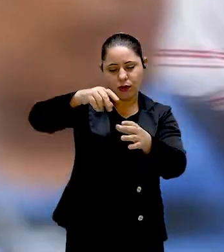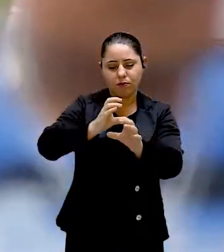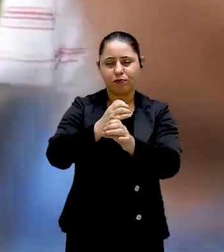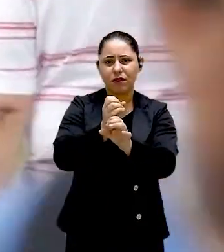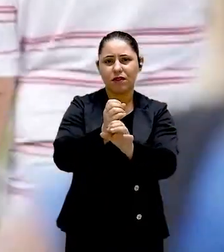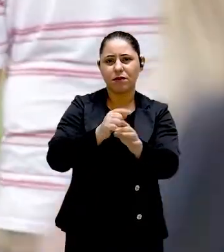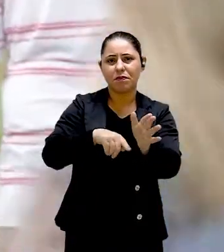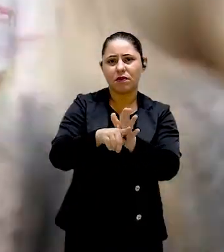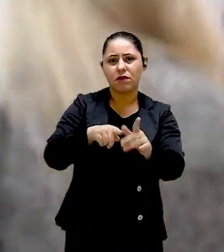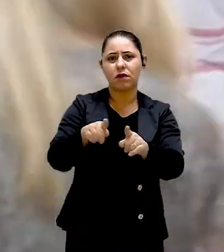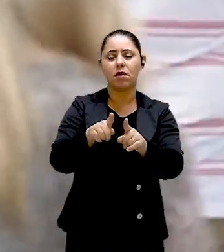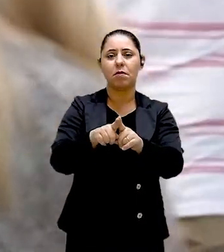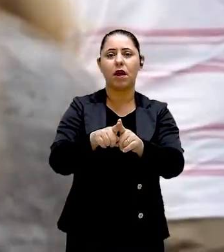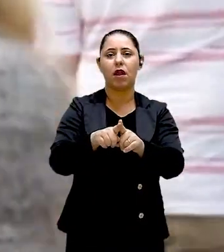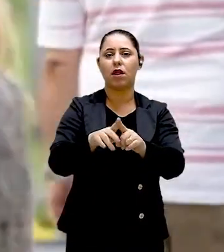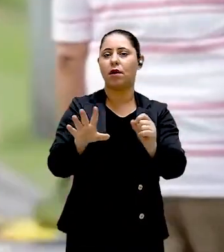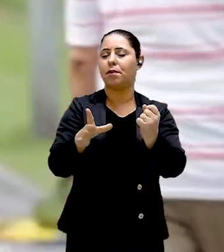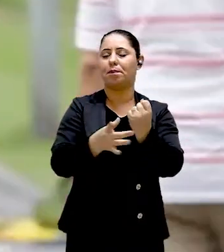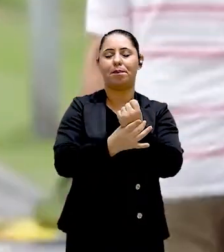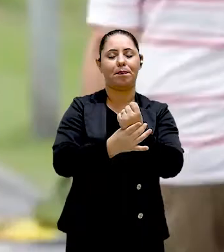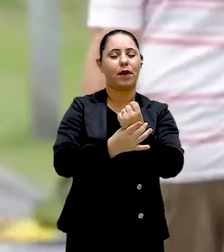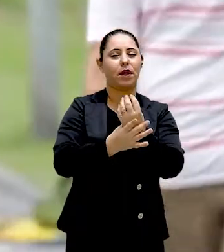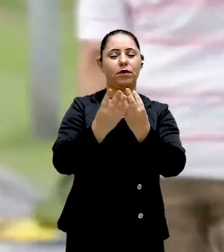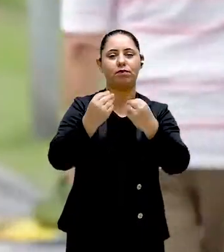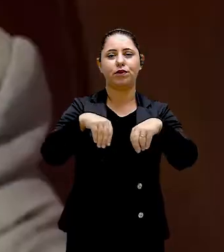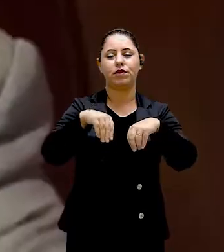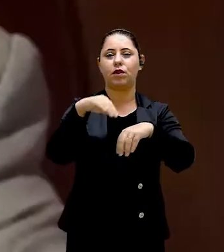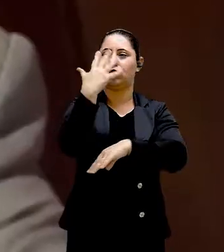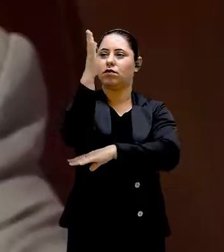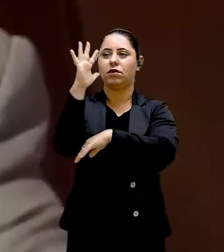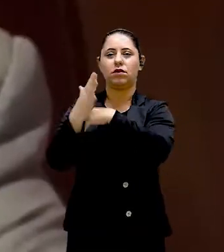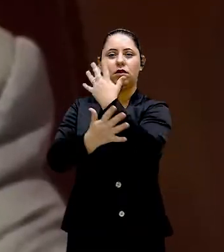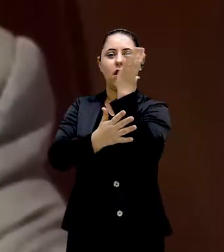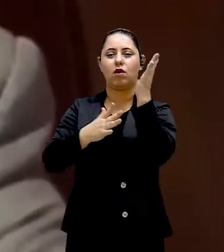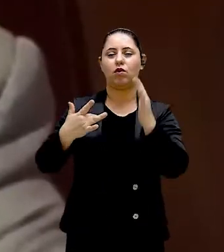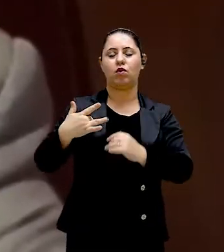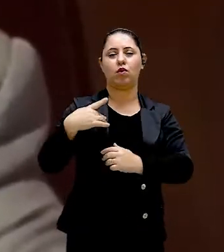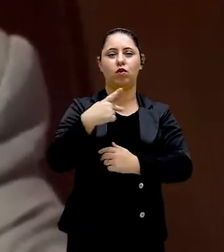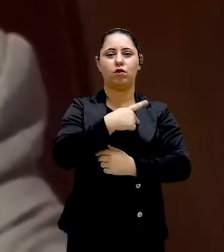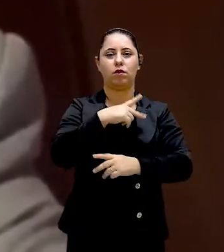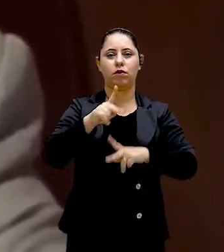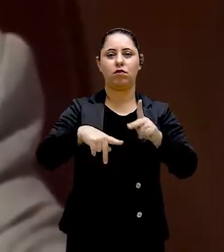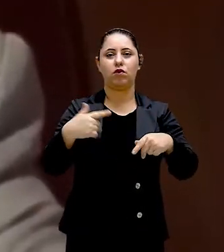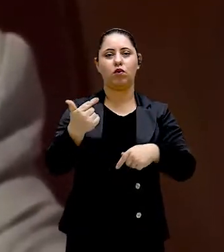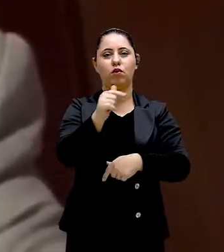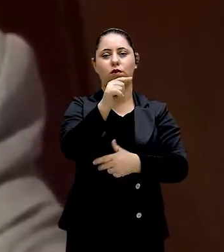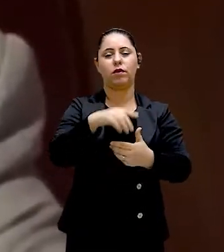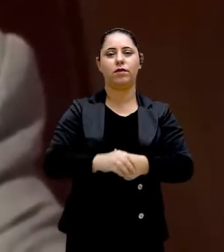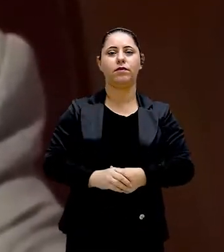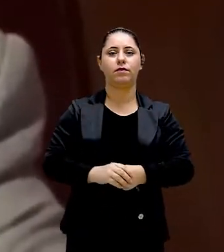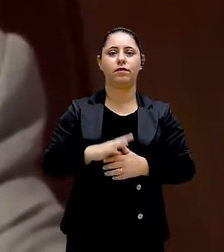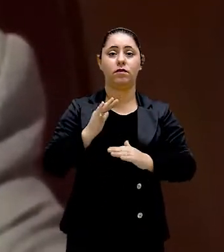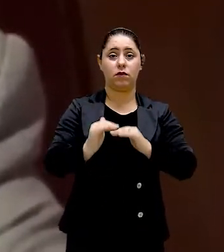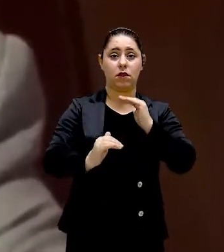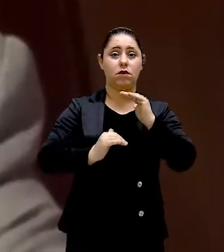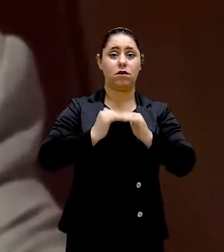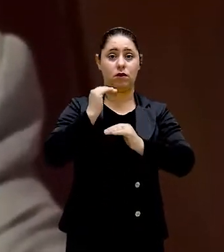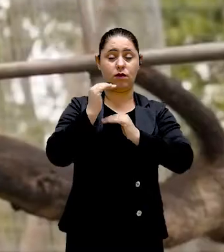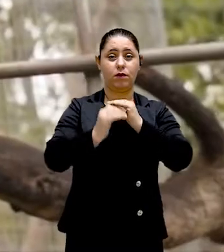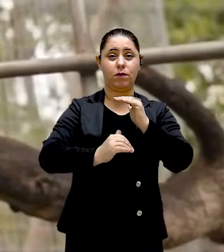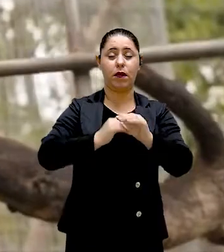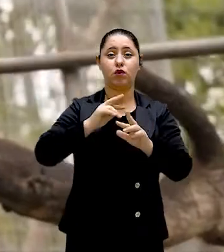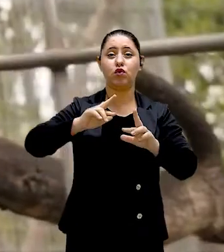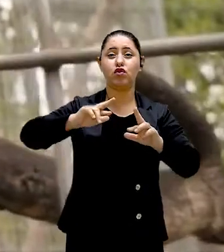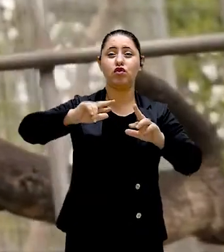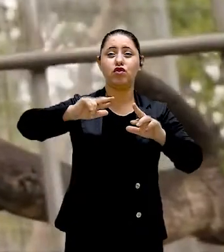sem riscos ao meio ambiente e à saúde da população. O desenvolvimento de um método alternativo, né, até a